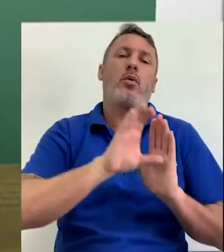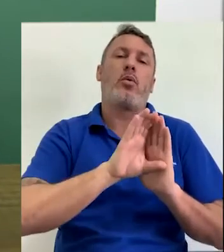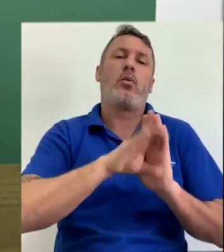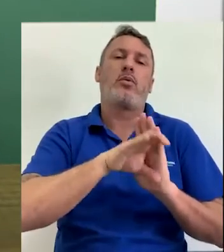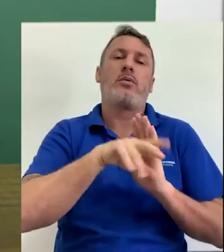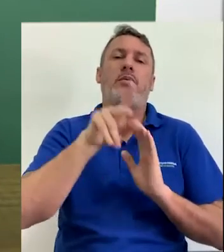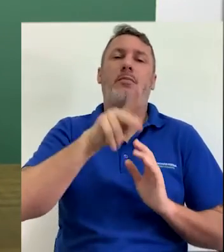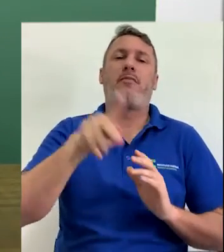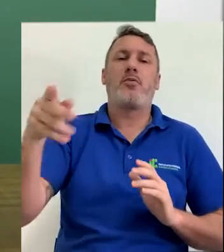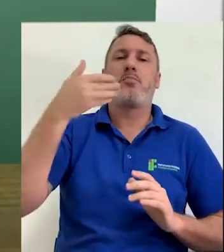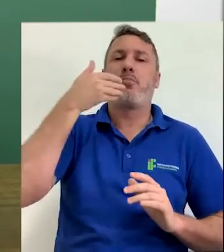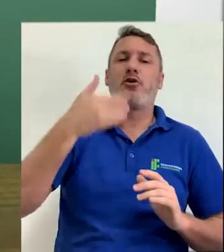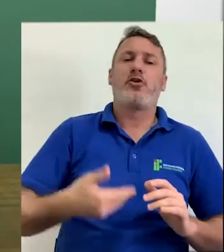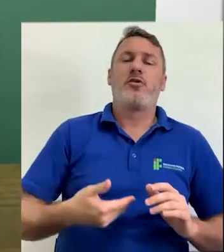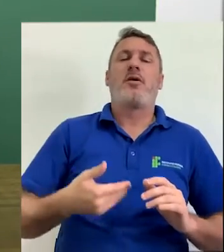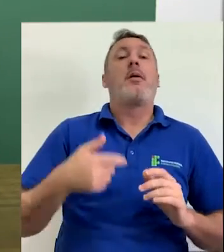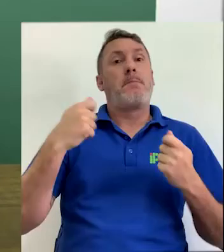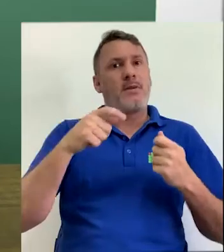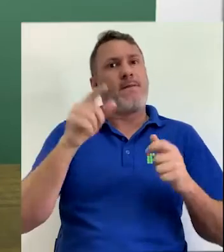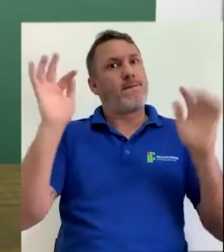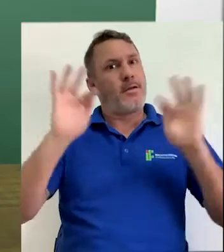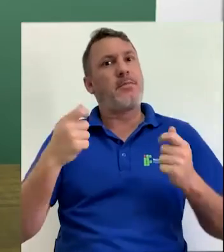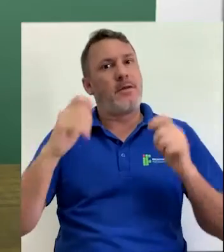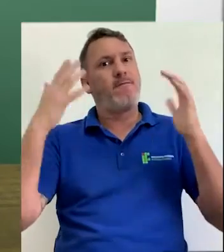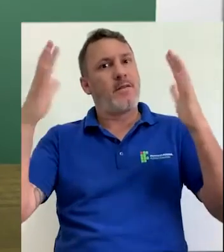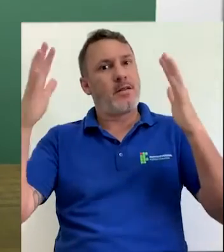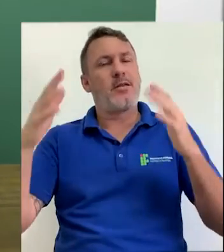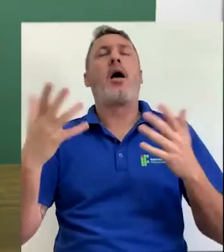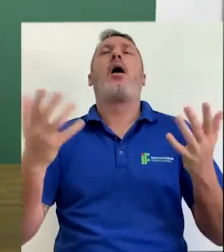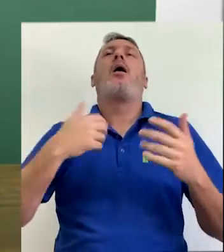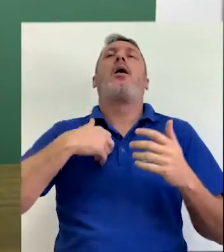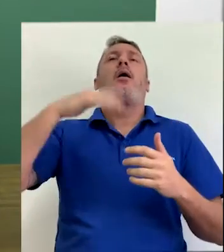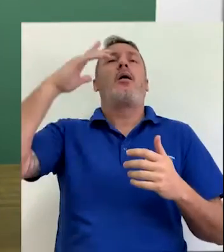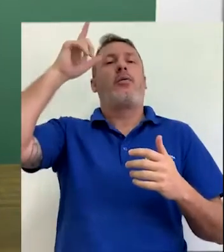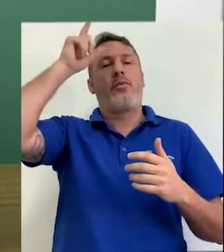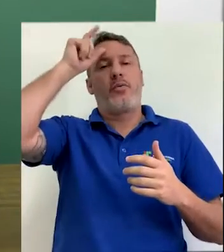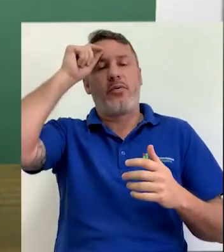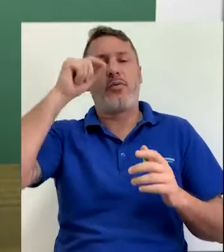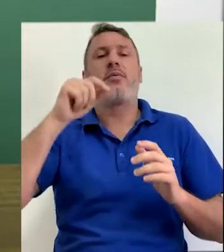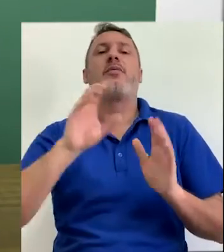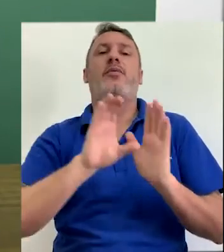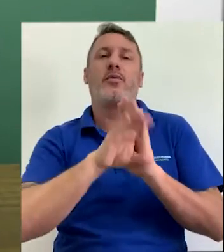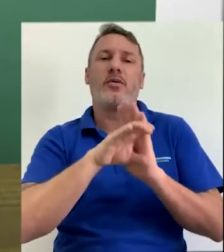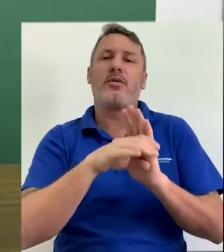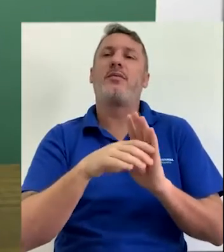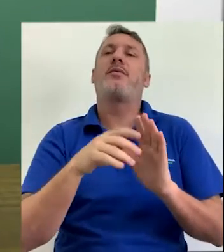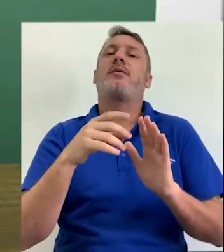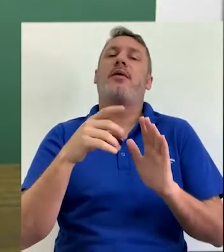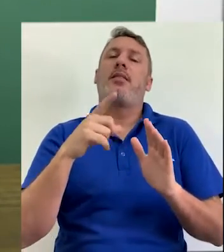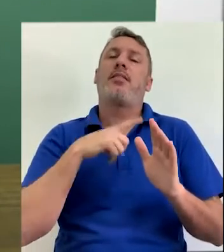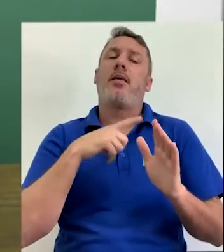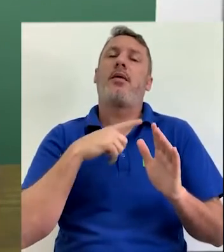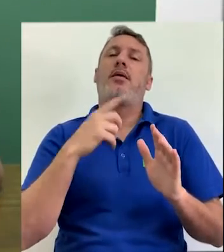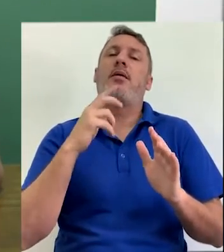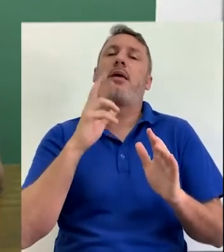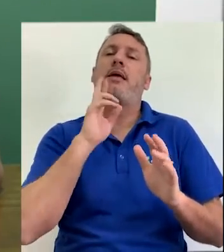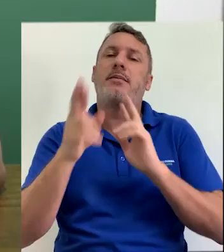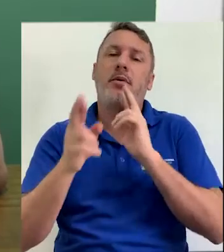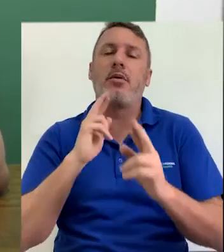o professor pediu. Agora eu estou entendendo esse conceito que esse autor aqui está